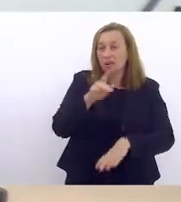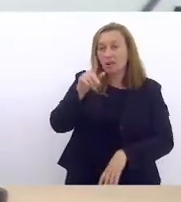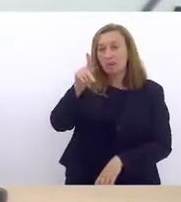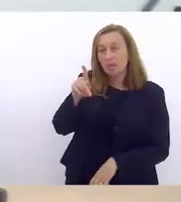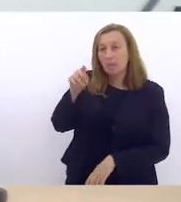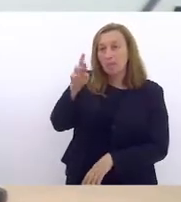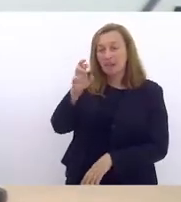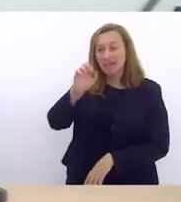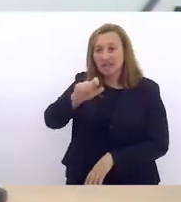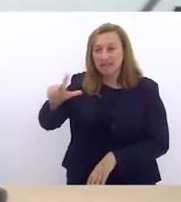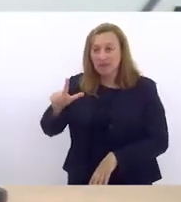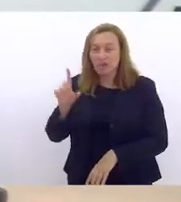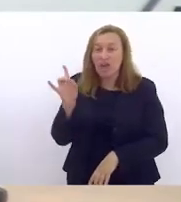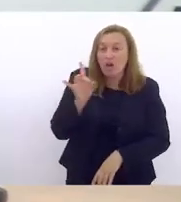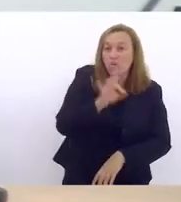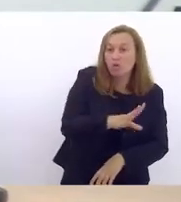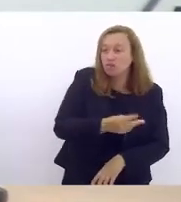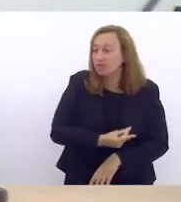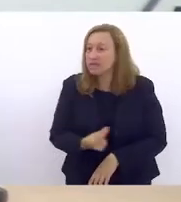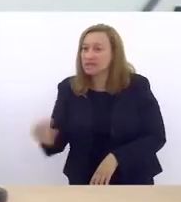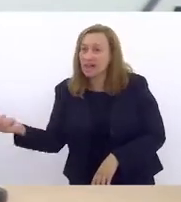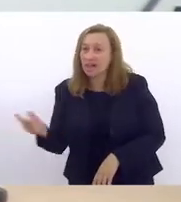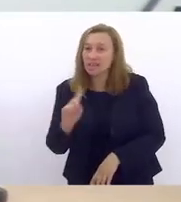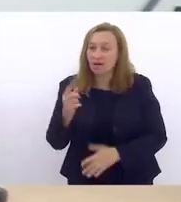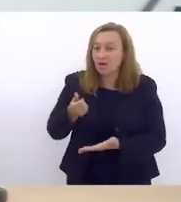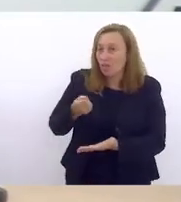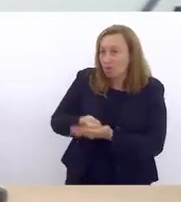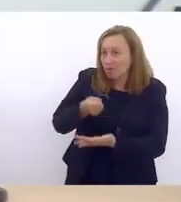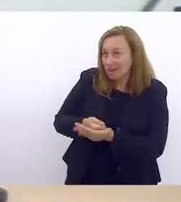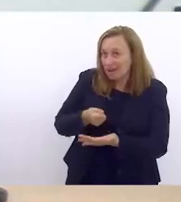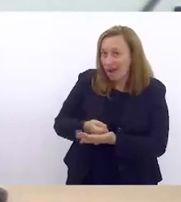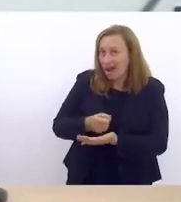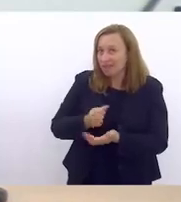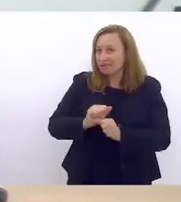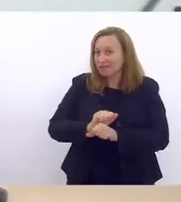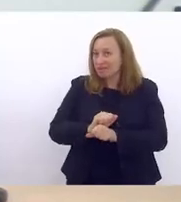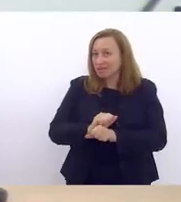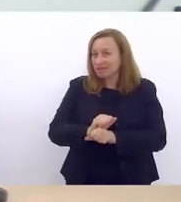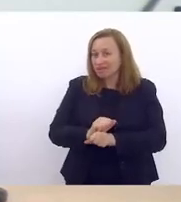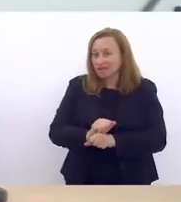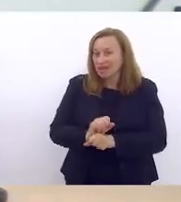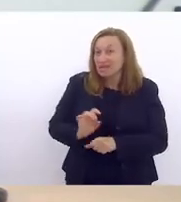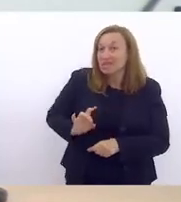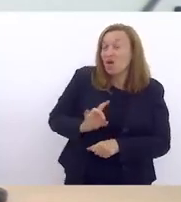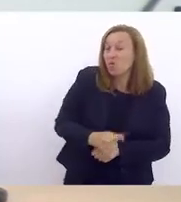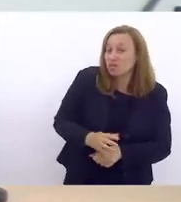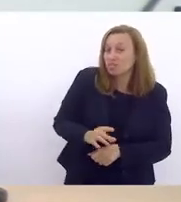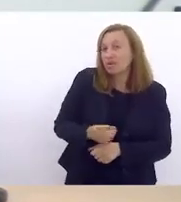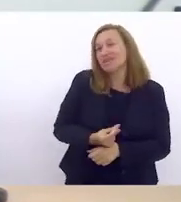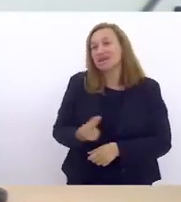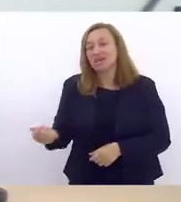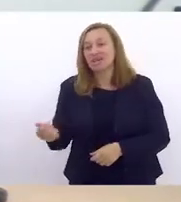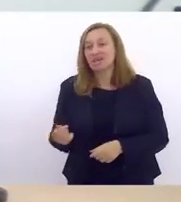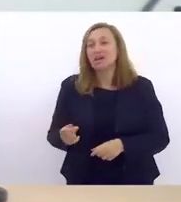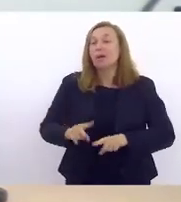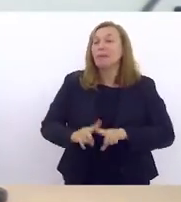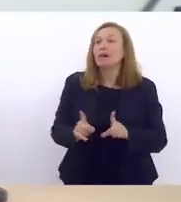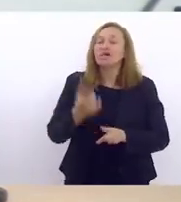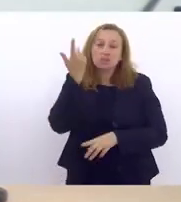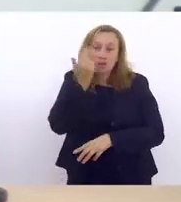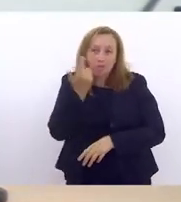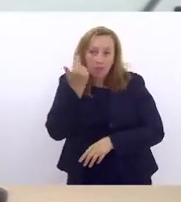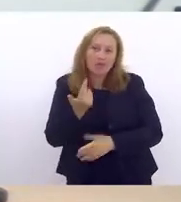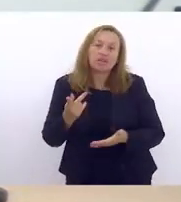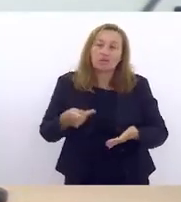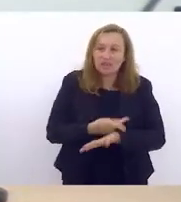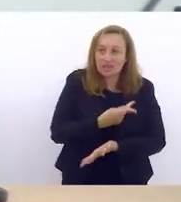que ela é a última pessoa a sair. Né? Não somos obrigadas, vamos deixar bem claro, a gente não é obrigada a ser a última profissional a sair ali do parto, mas, normalmente, isso